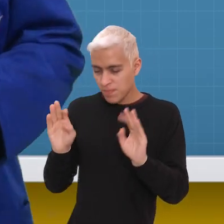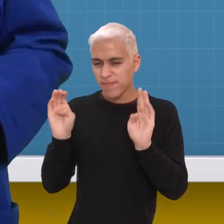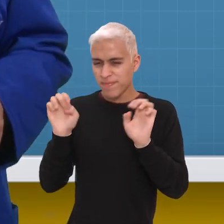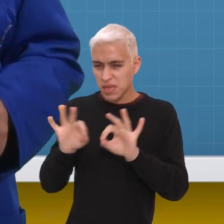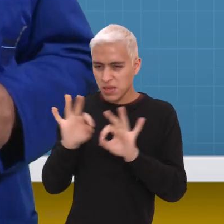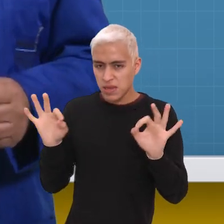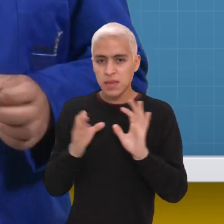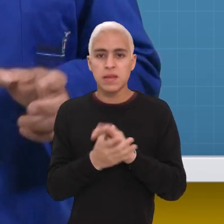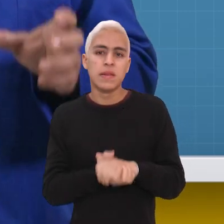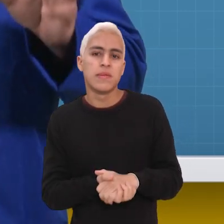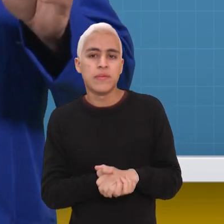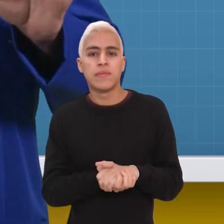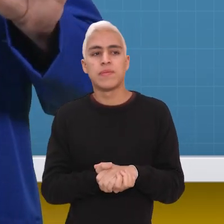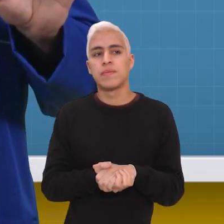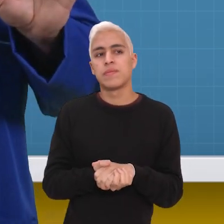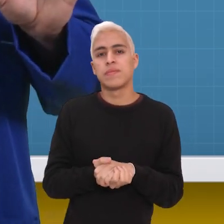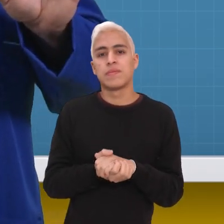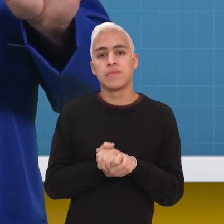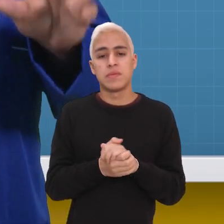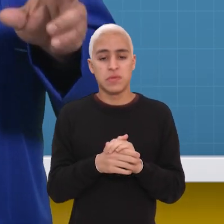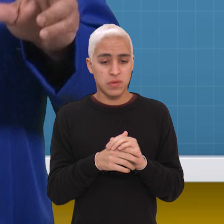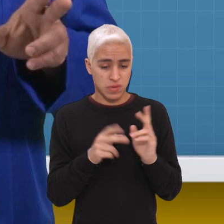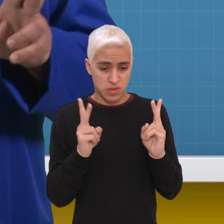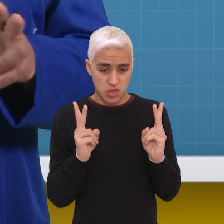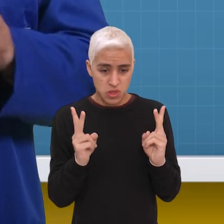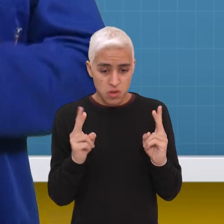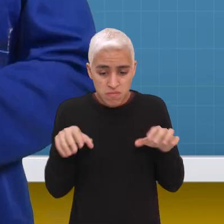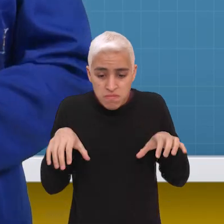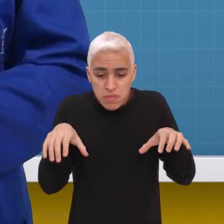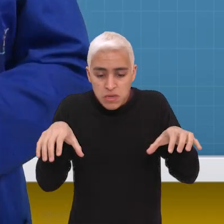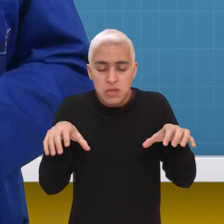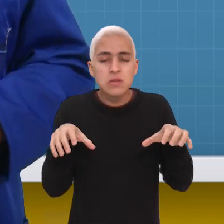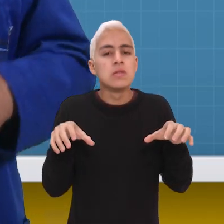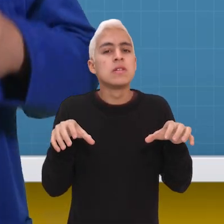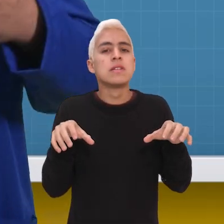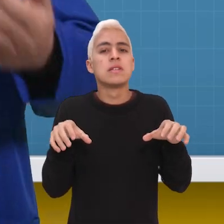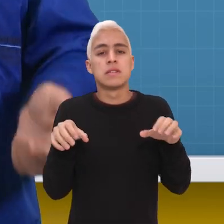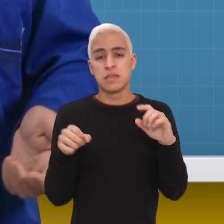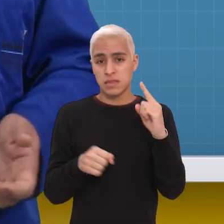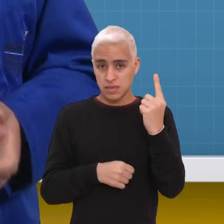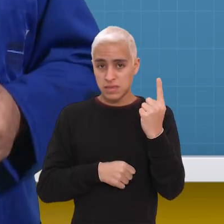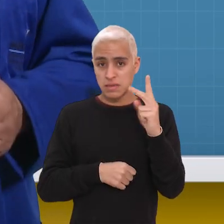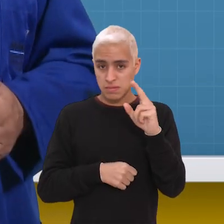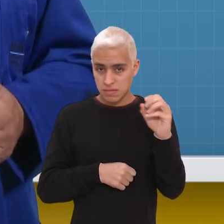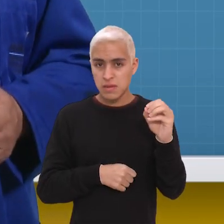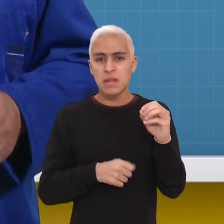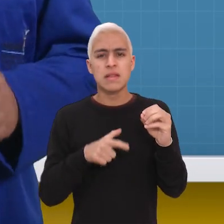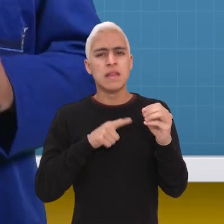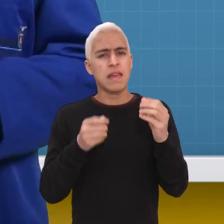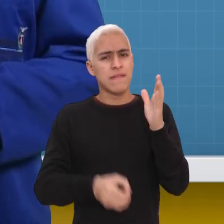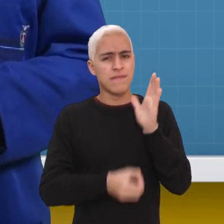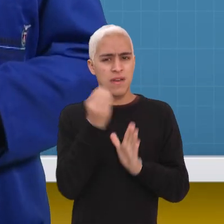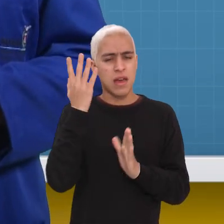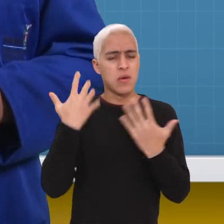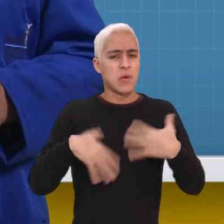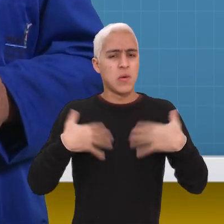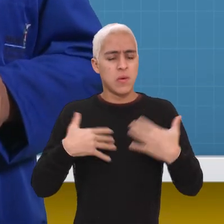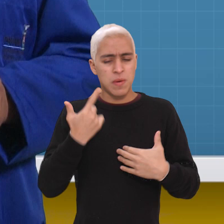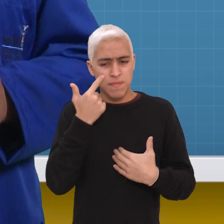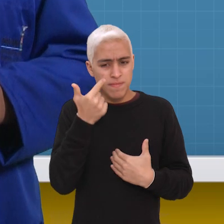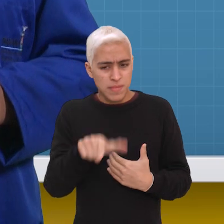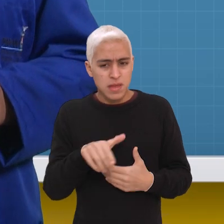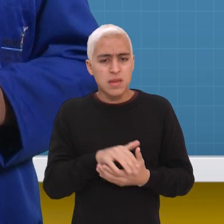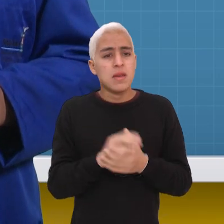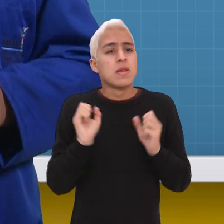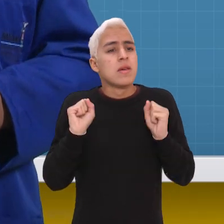bem. Então, 2/4 duplos, 150. Outra situação. Tem várias, hein?